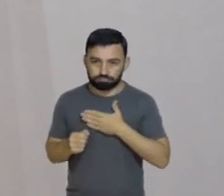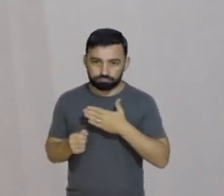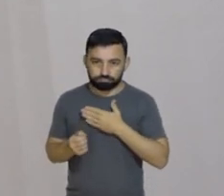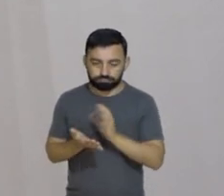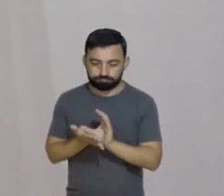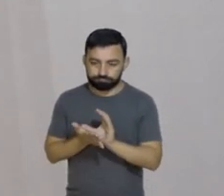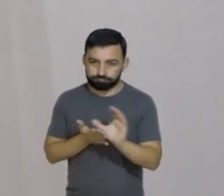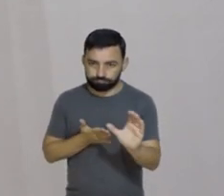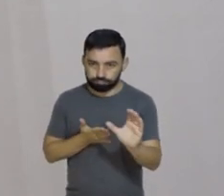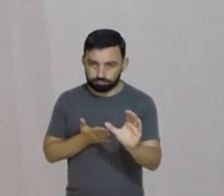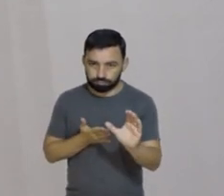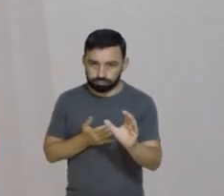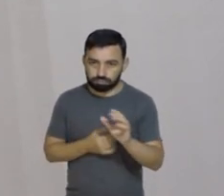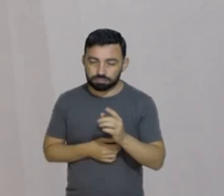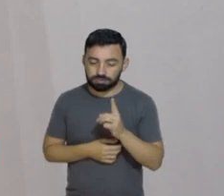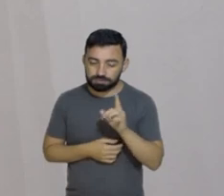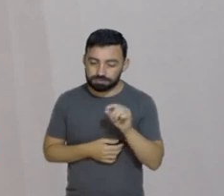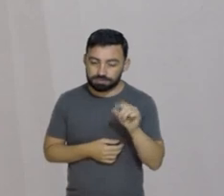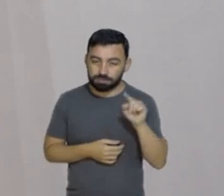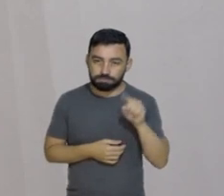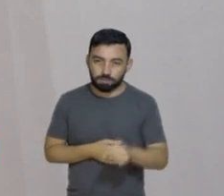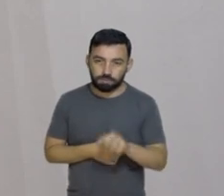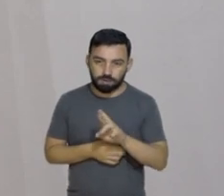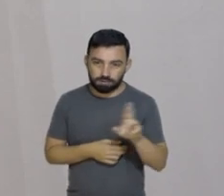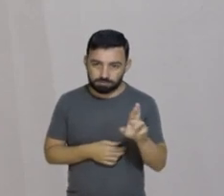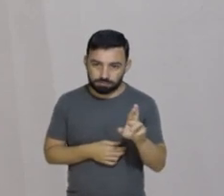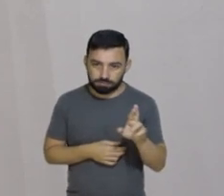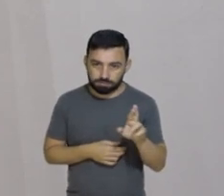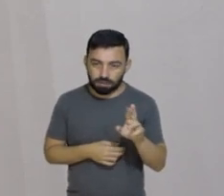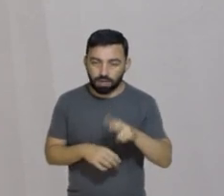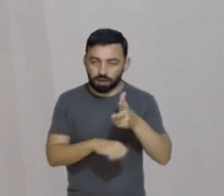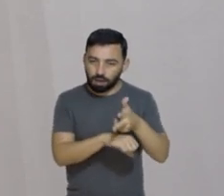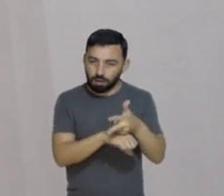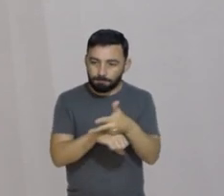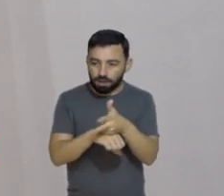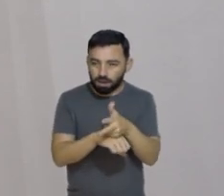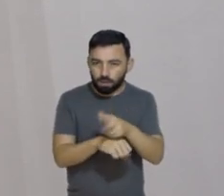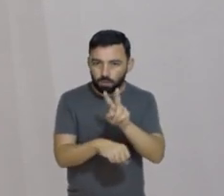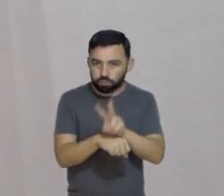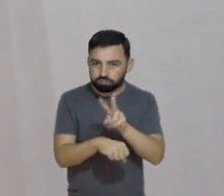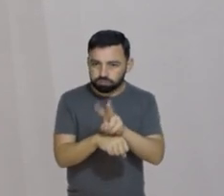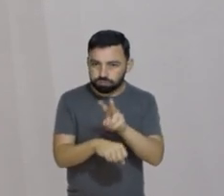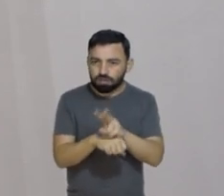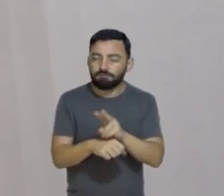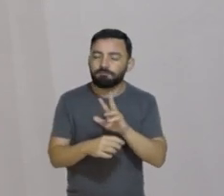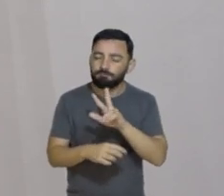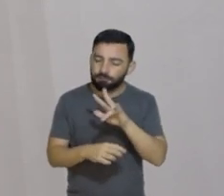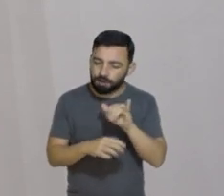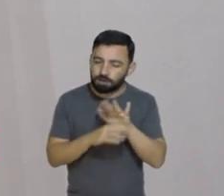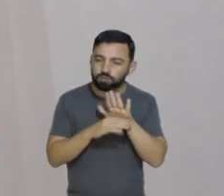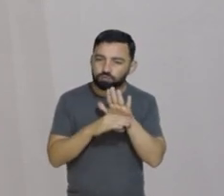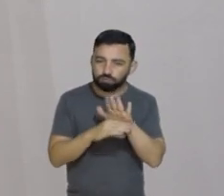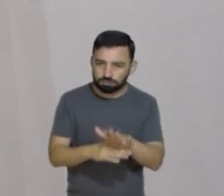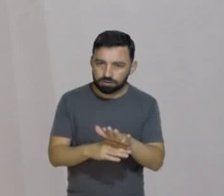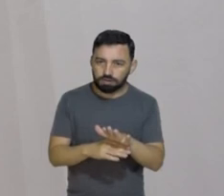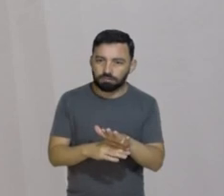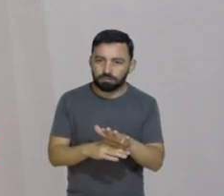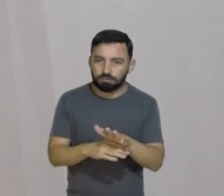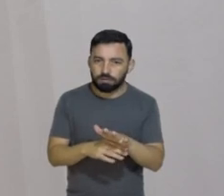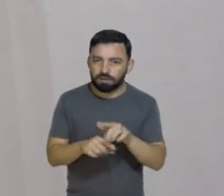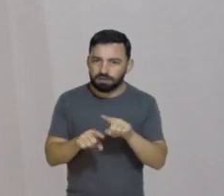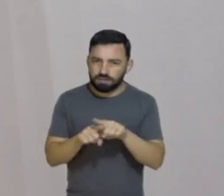encaminhei de R$100 mil para câmeras de monitoramento. Vai ajudar, vai contribuir, câmeras de